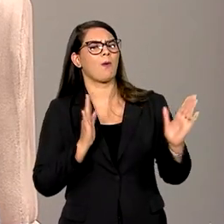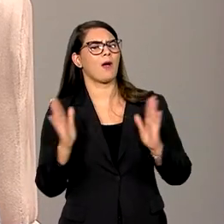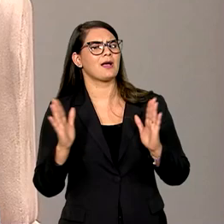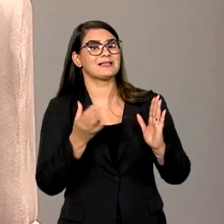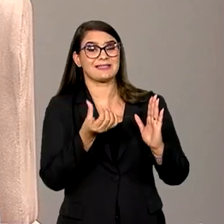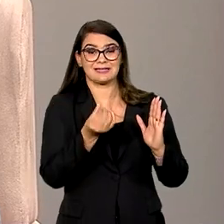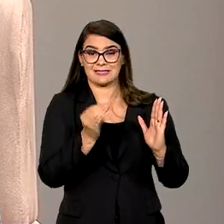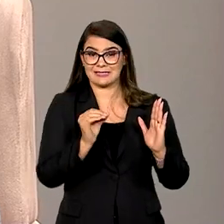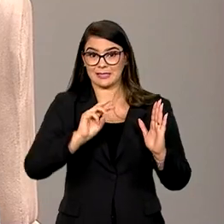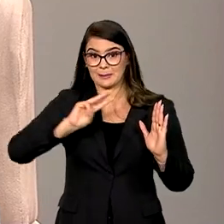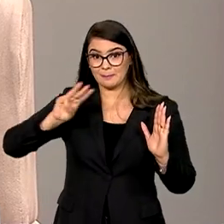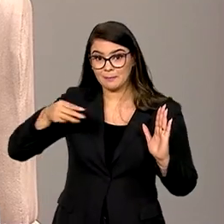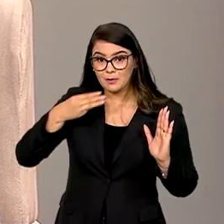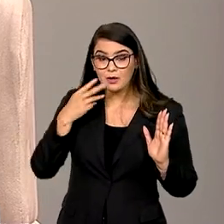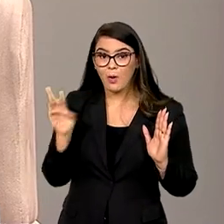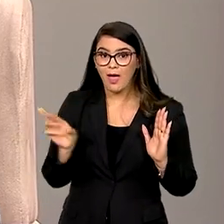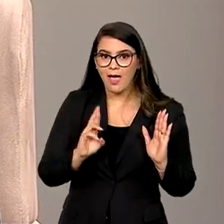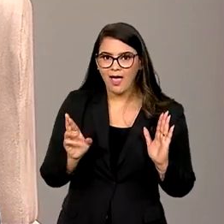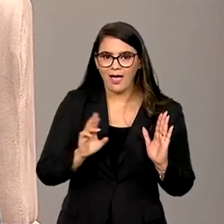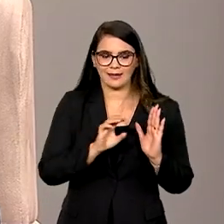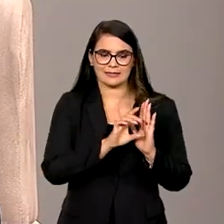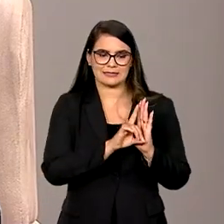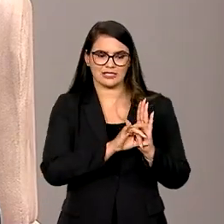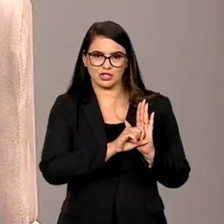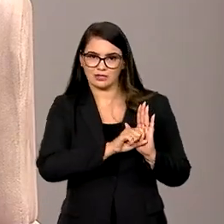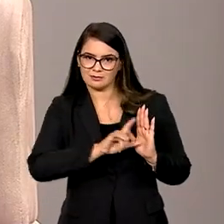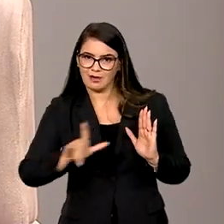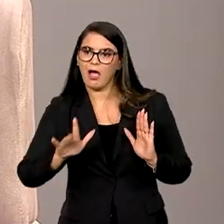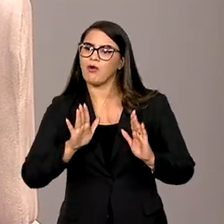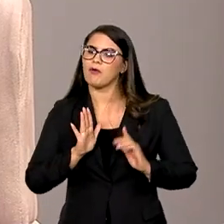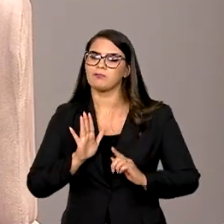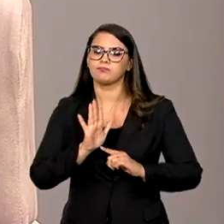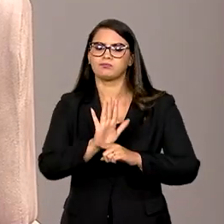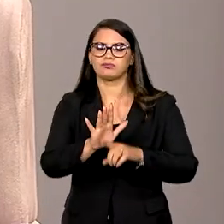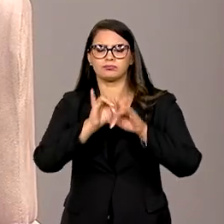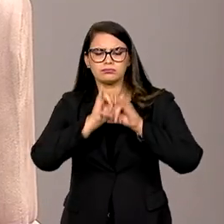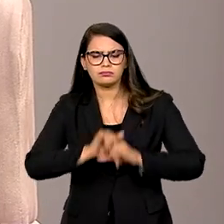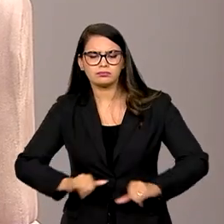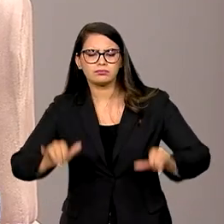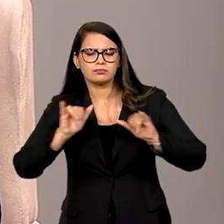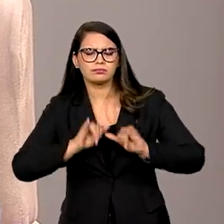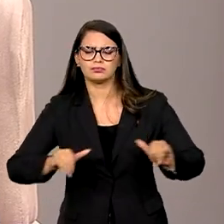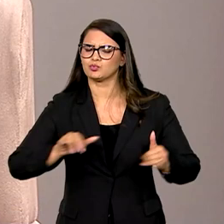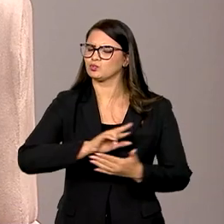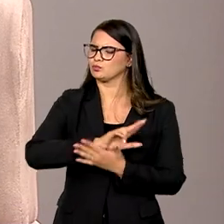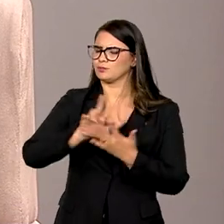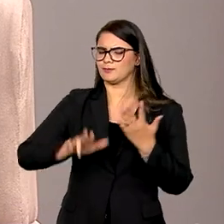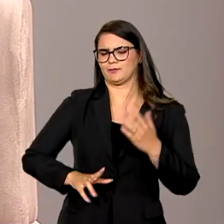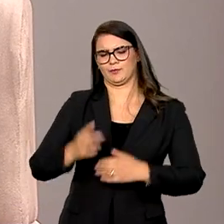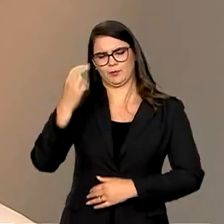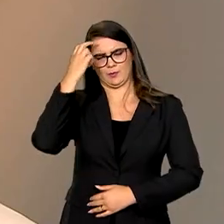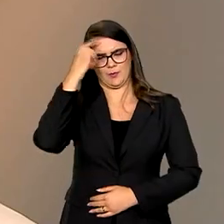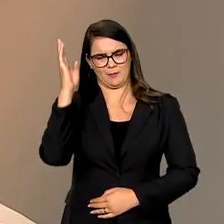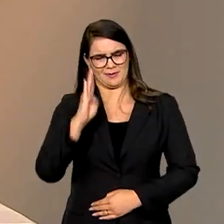60 milhões de reais do edital aberto vão contribuir para a difusão dessa diversidade cultural do